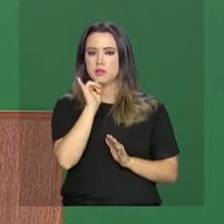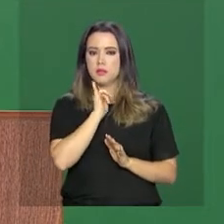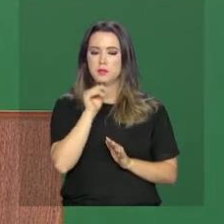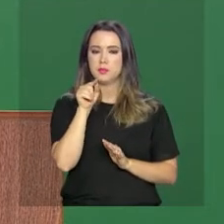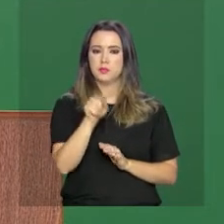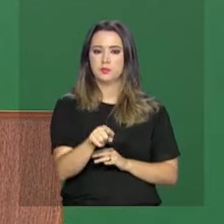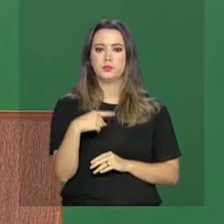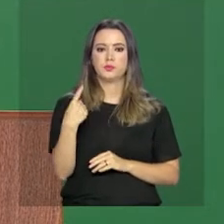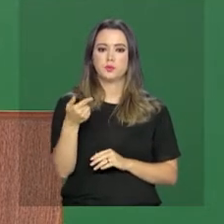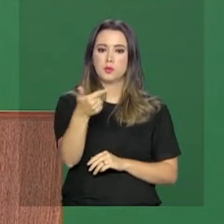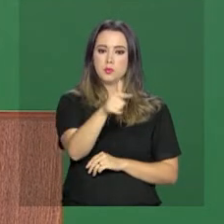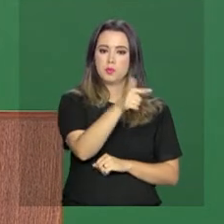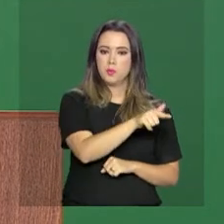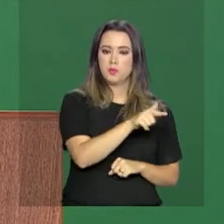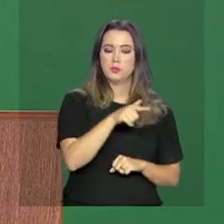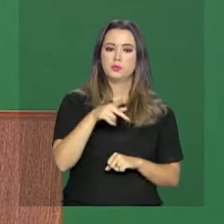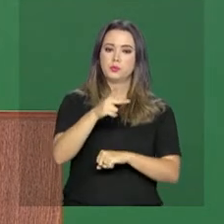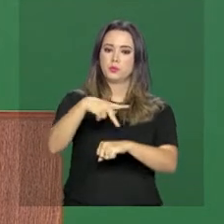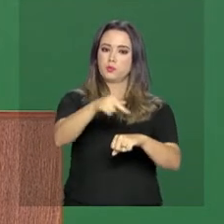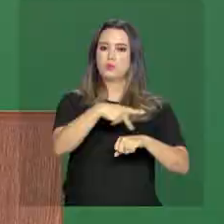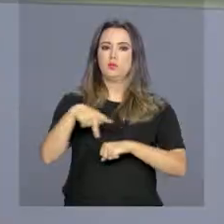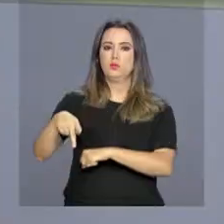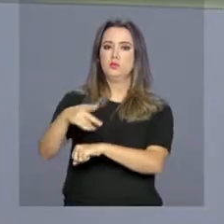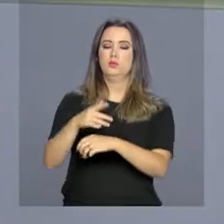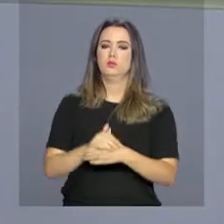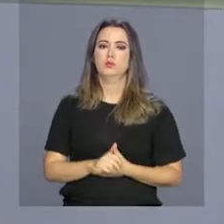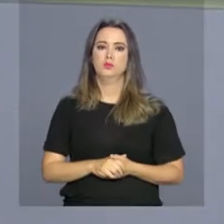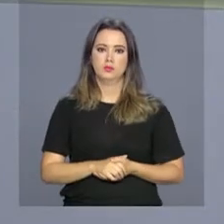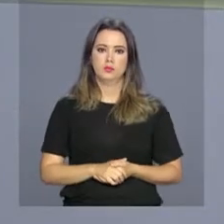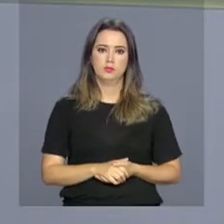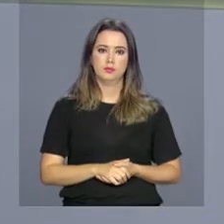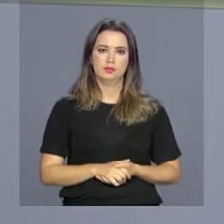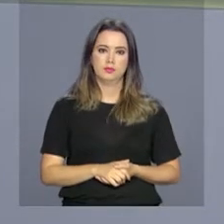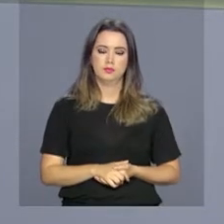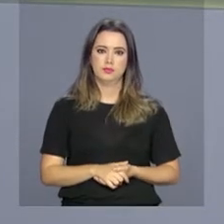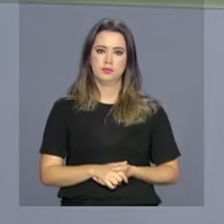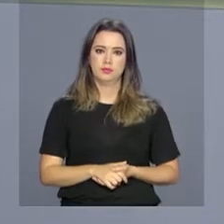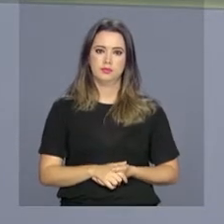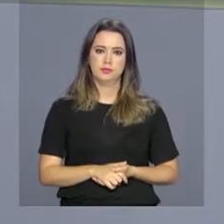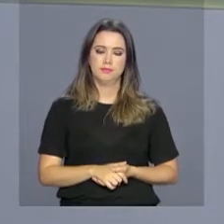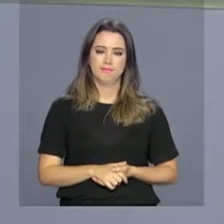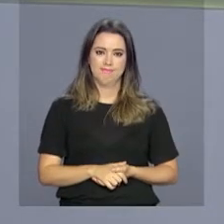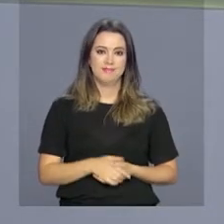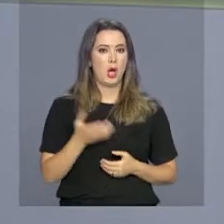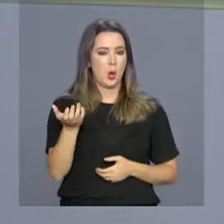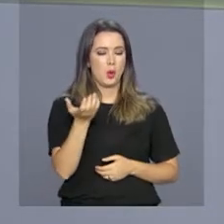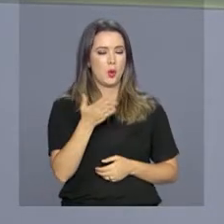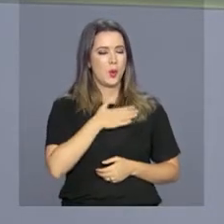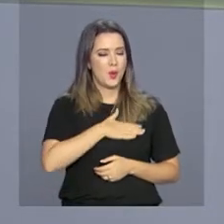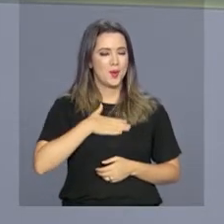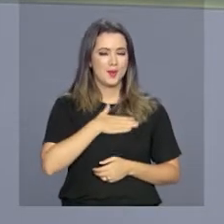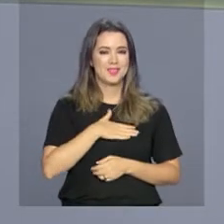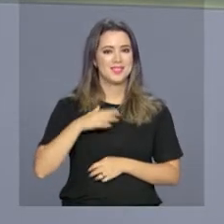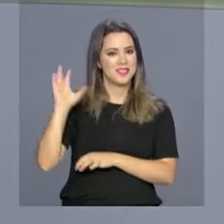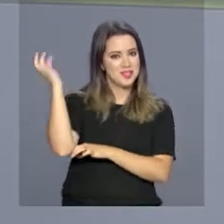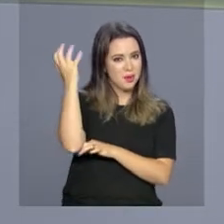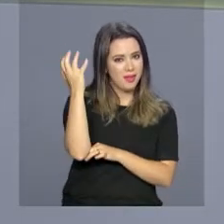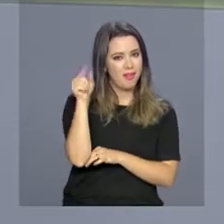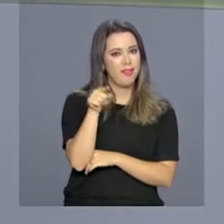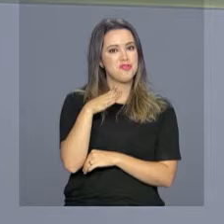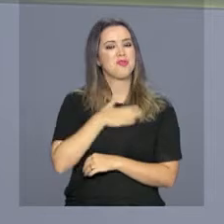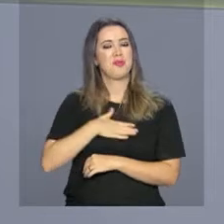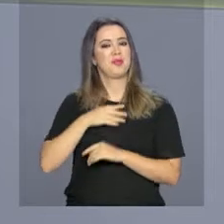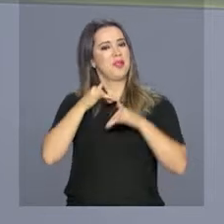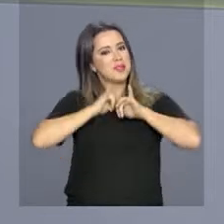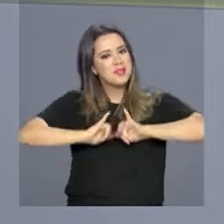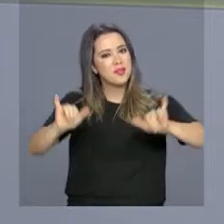para os demais países. E quem se interessa por assuntos ambientais vai gostar dessa